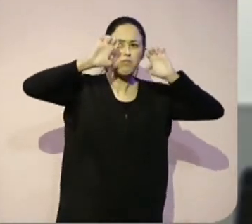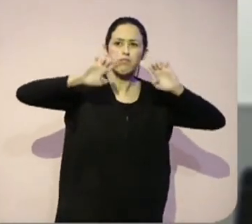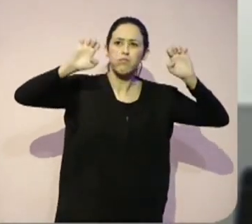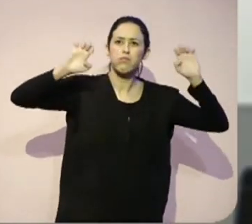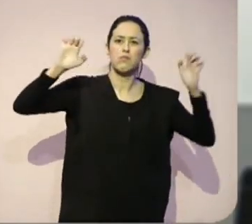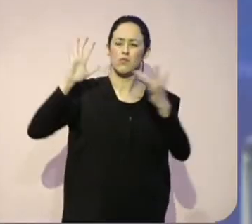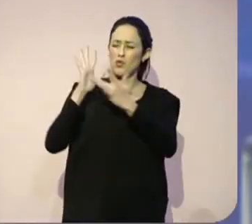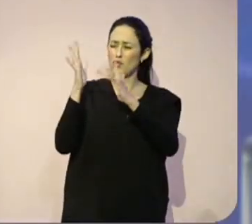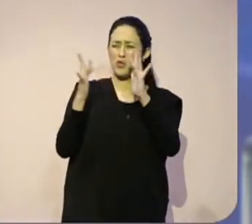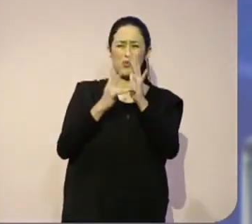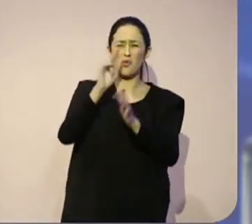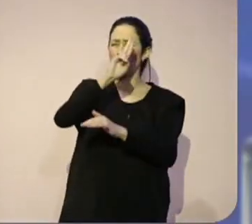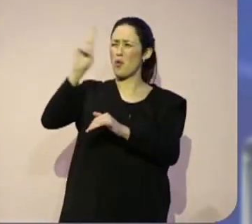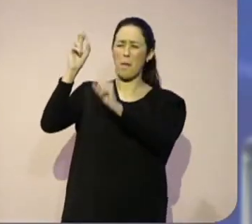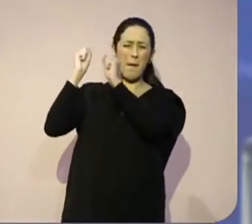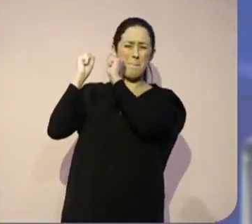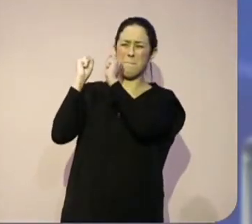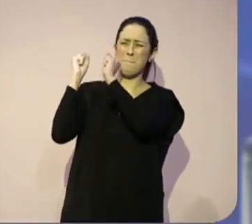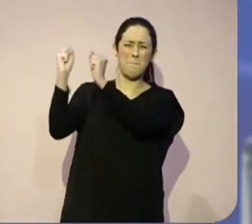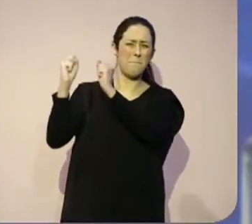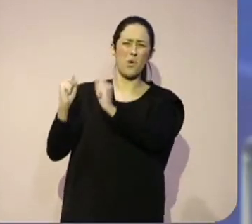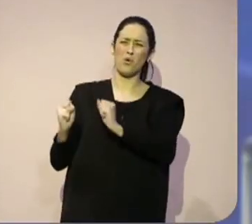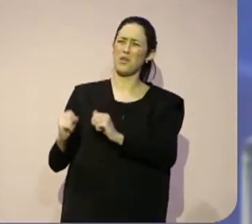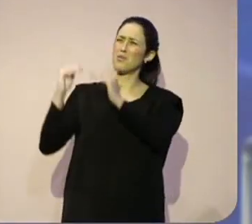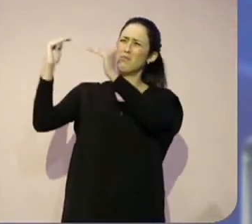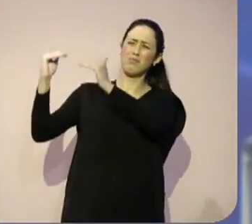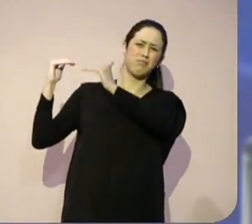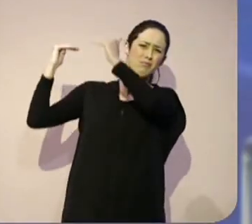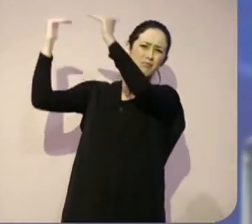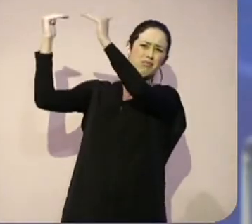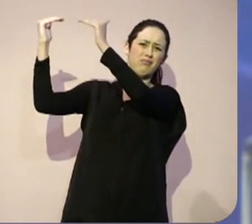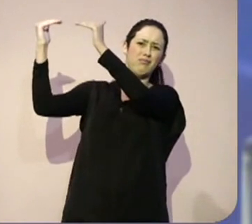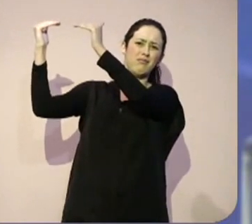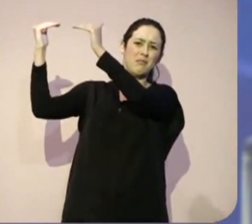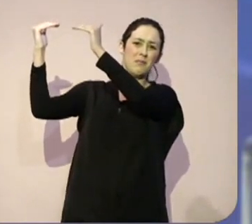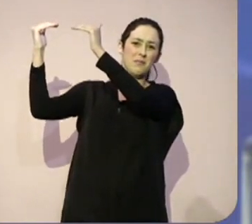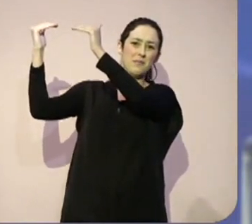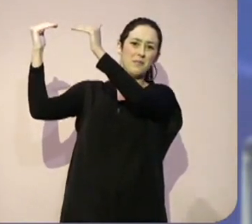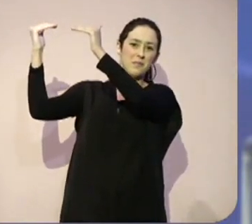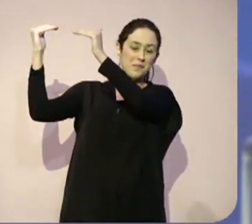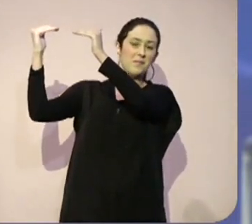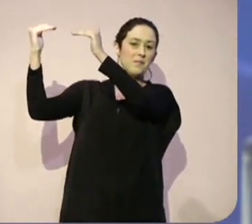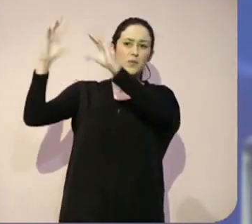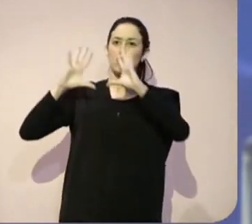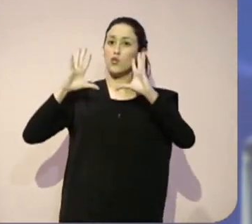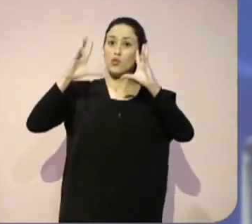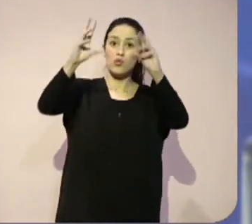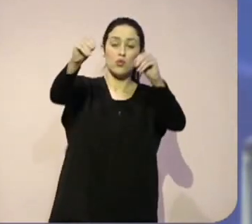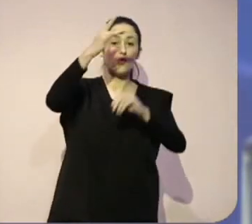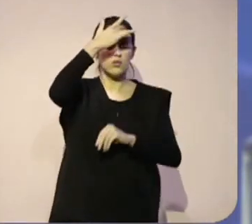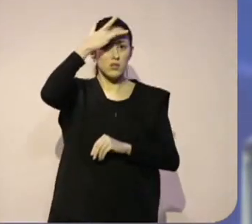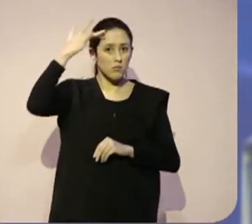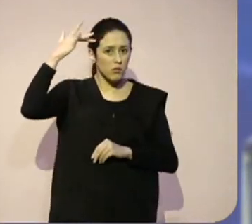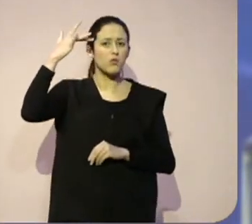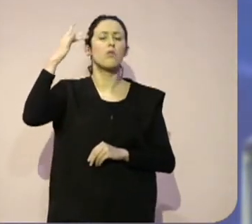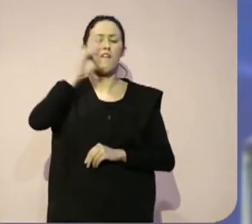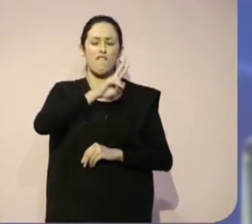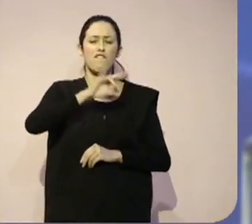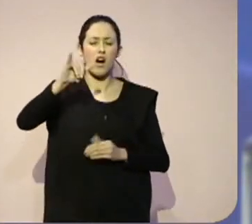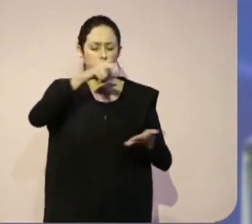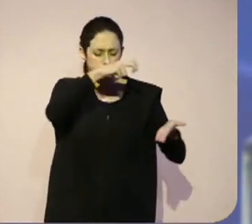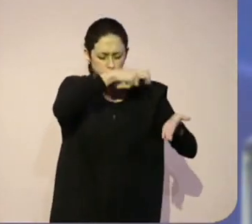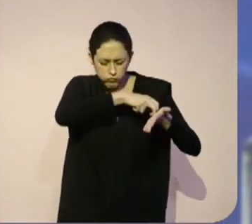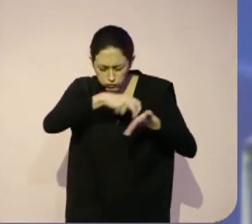sobre tudo e todos. Esse nome pelo qual todo joelho se dobrará, que toda